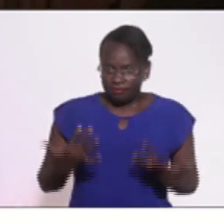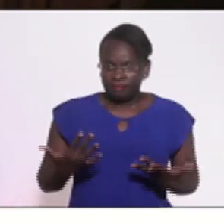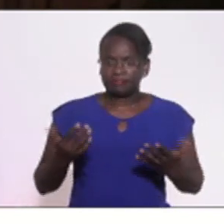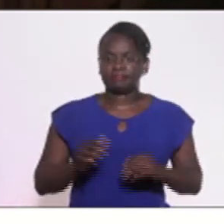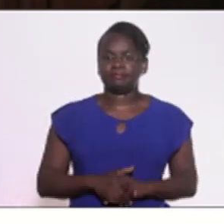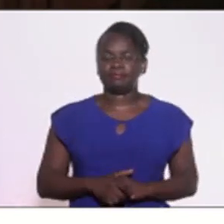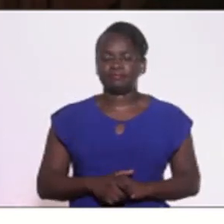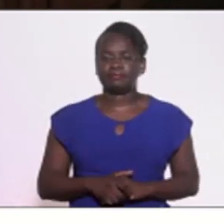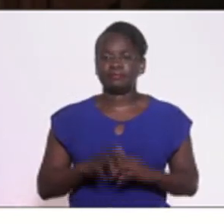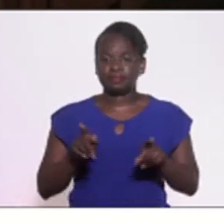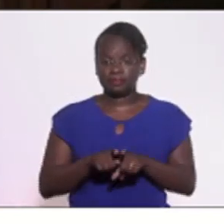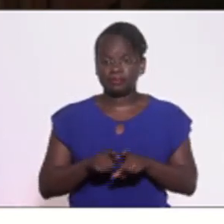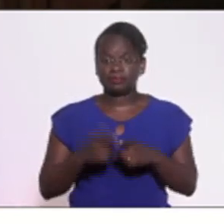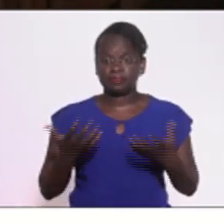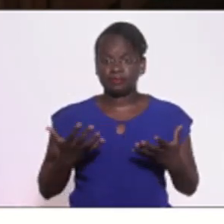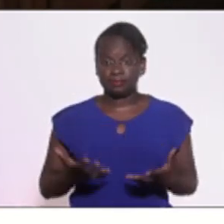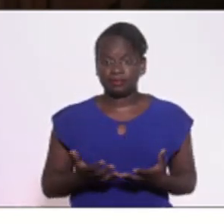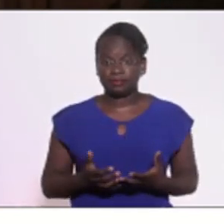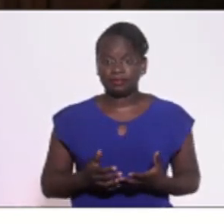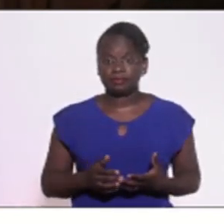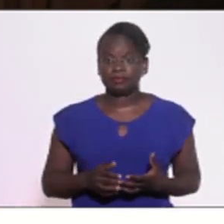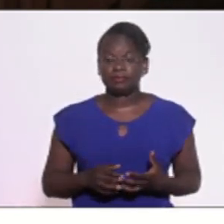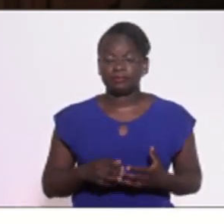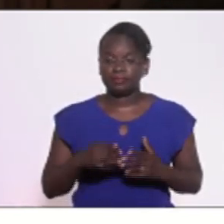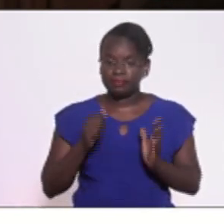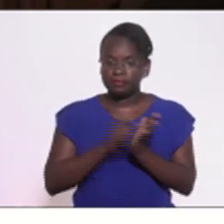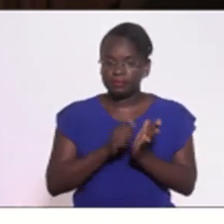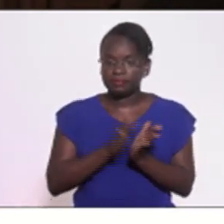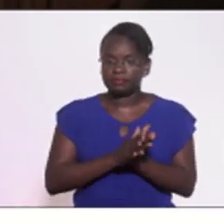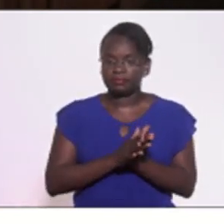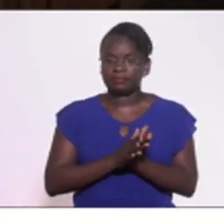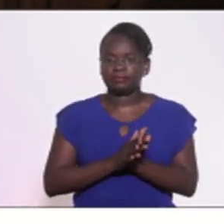aqui. Mas eu quero registrar